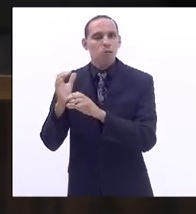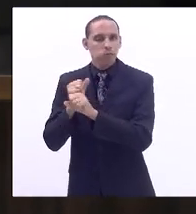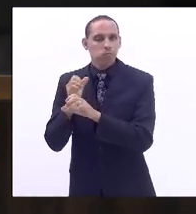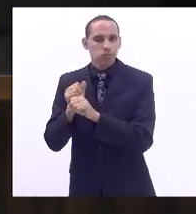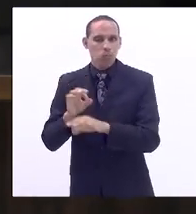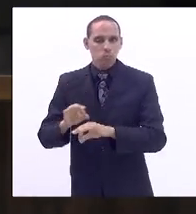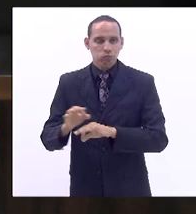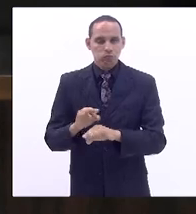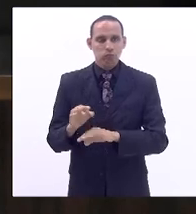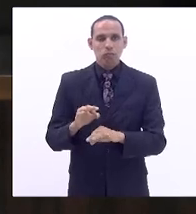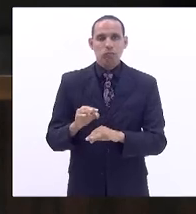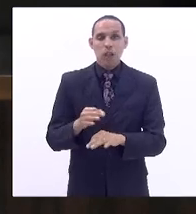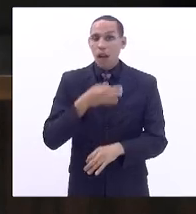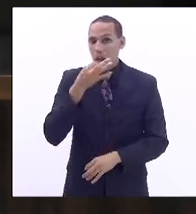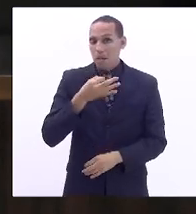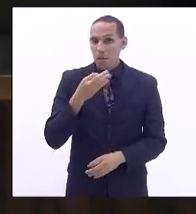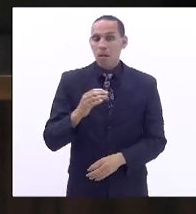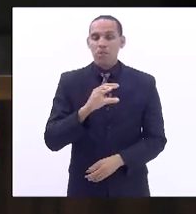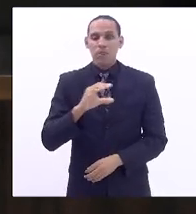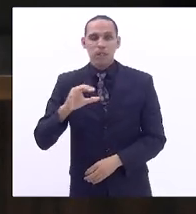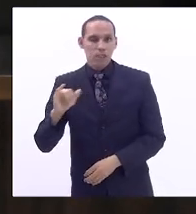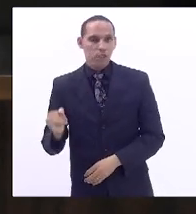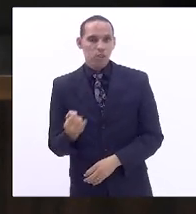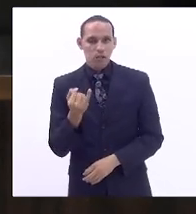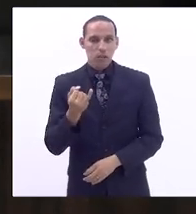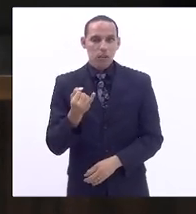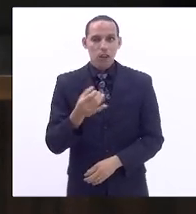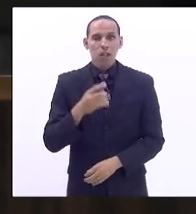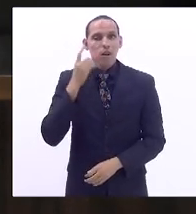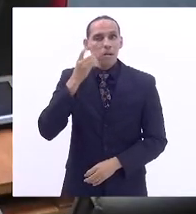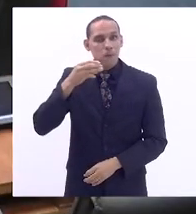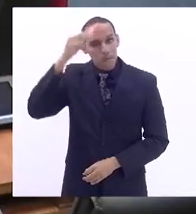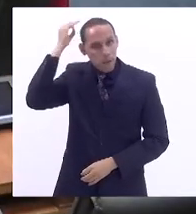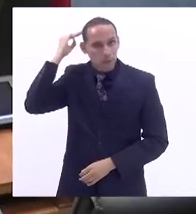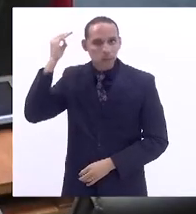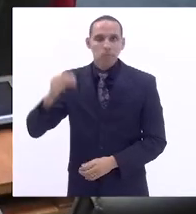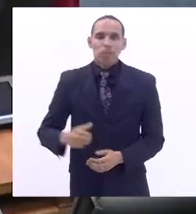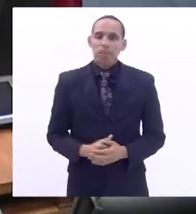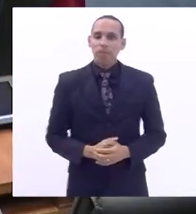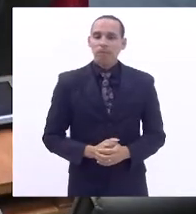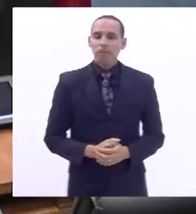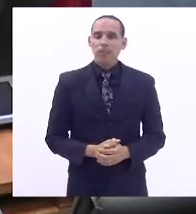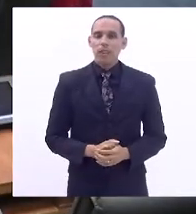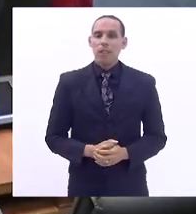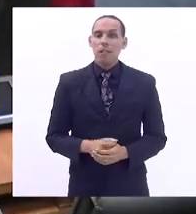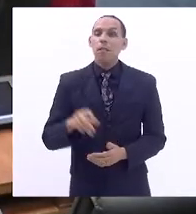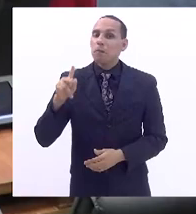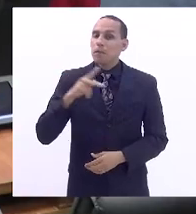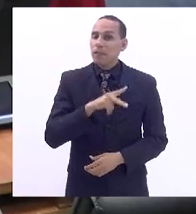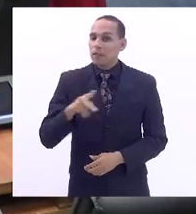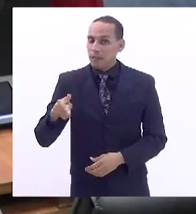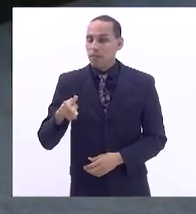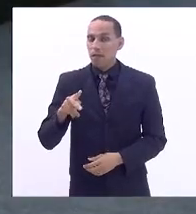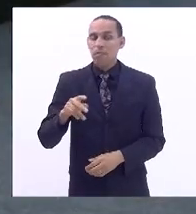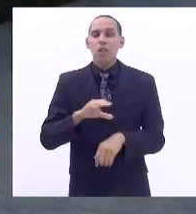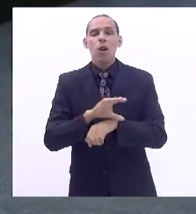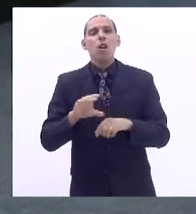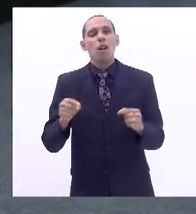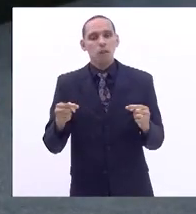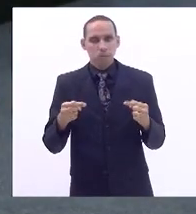controle para emitir parecer pela comissão postando Justiça Deputado Márcio Pacheco o presidente parecer pela constitucionalidade